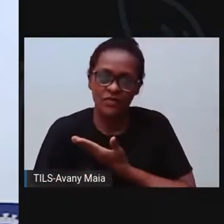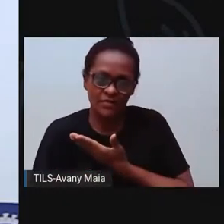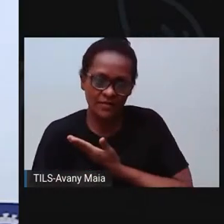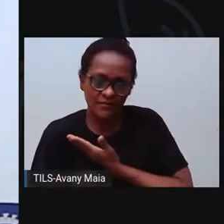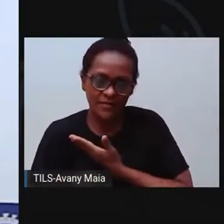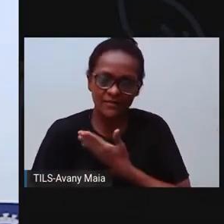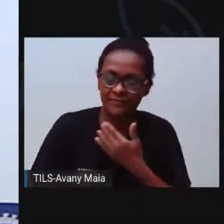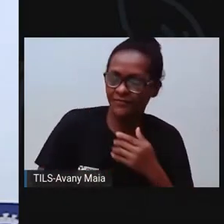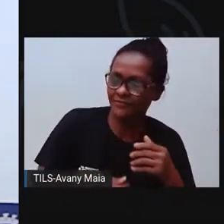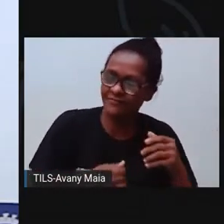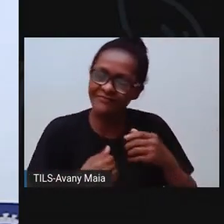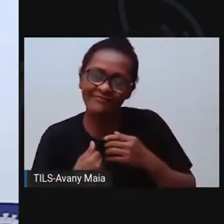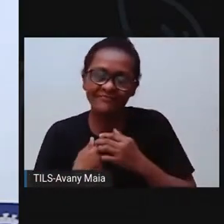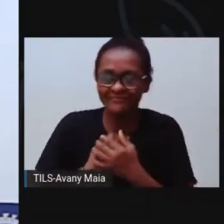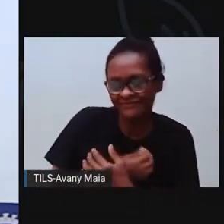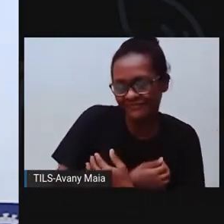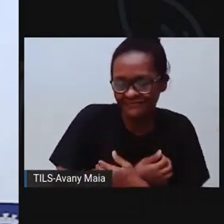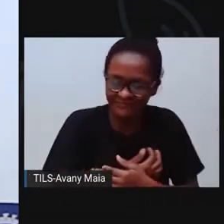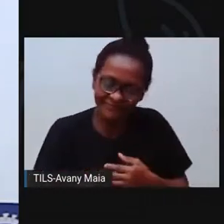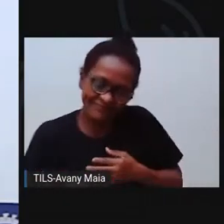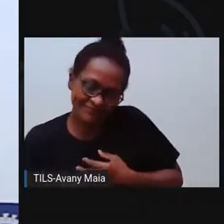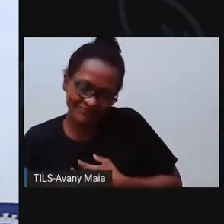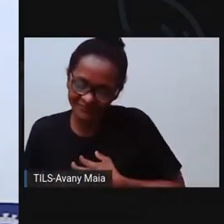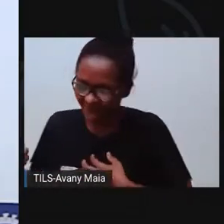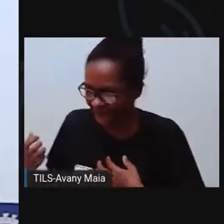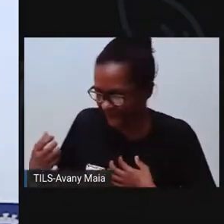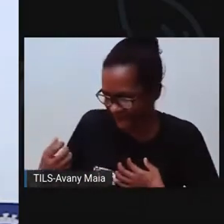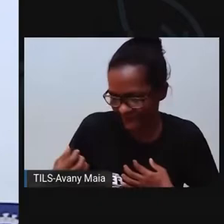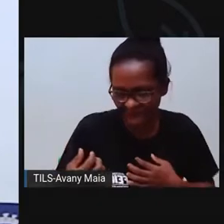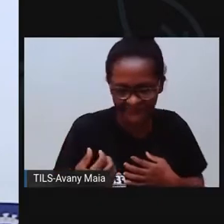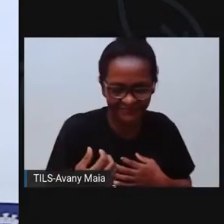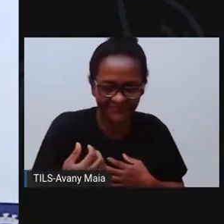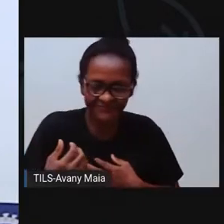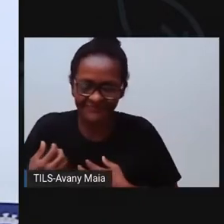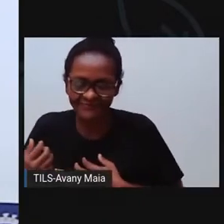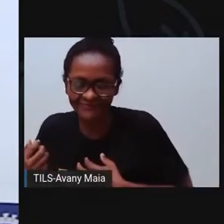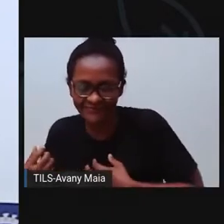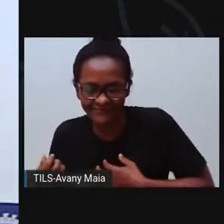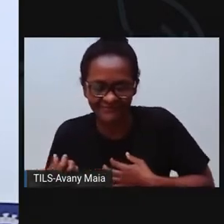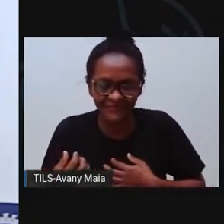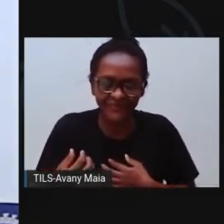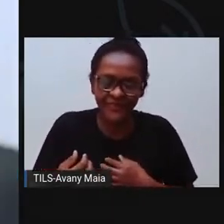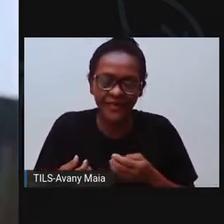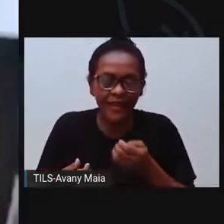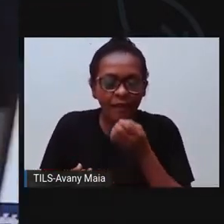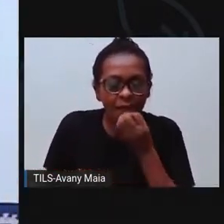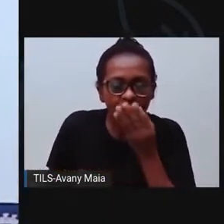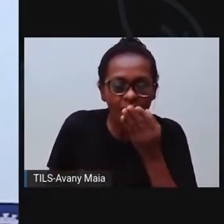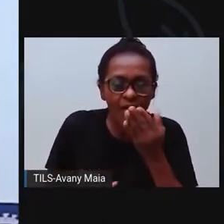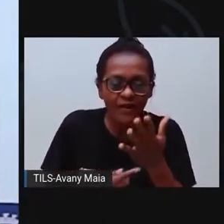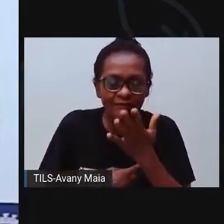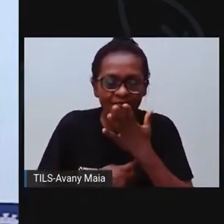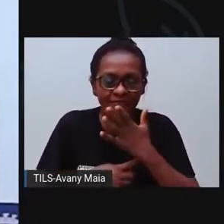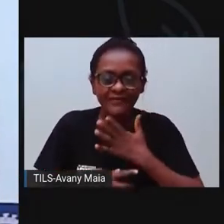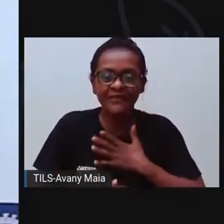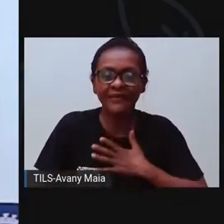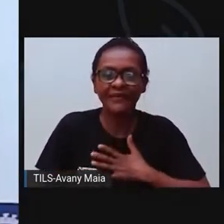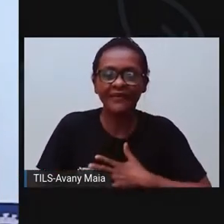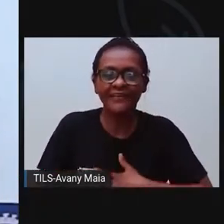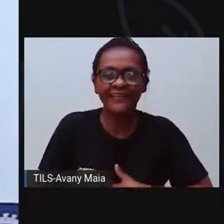de olhos fechados é tudo o que precisamos para ficar calmos.